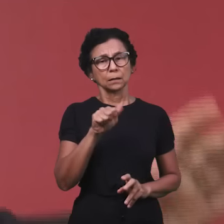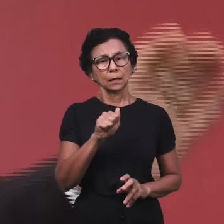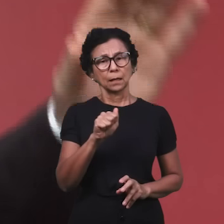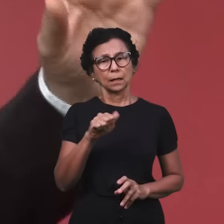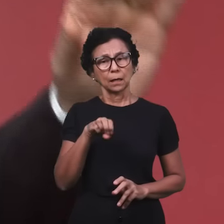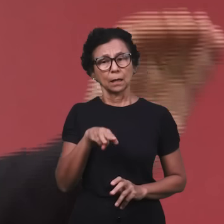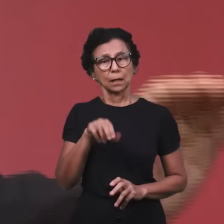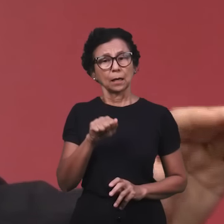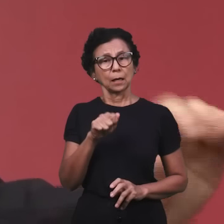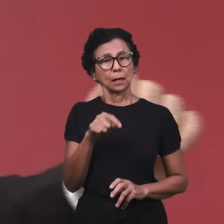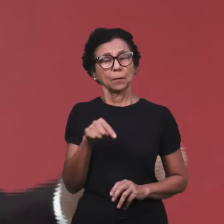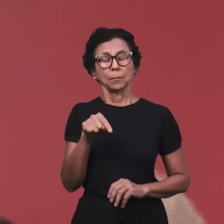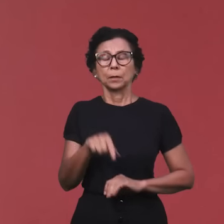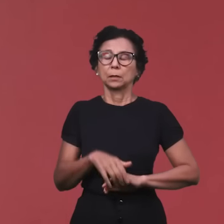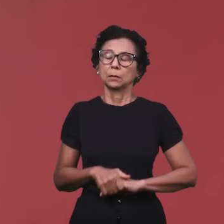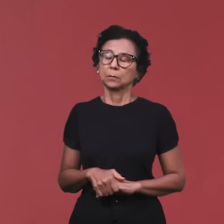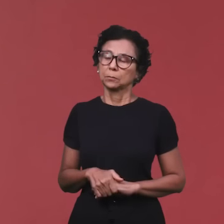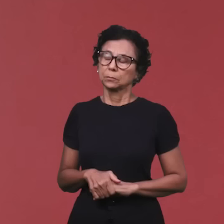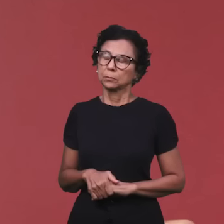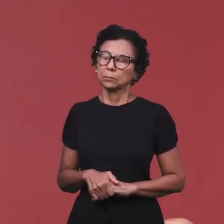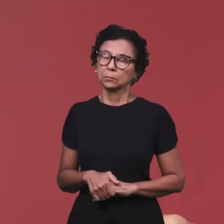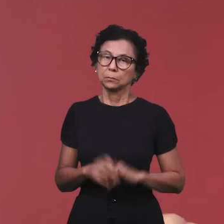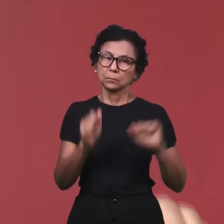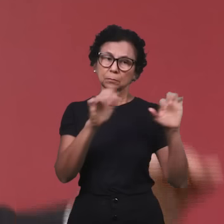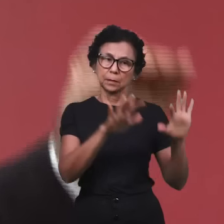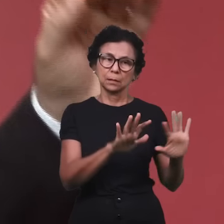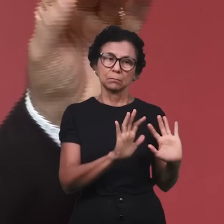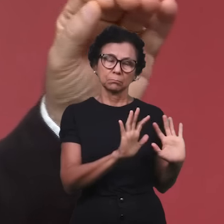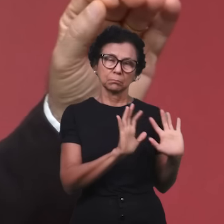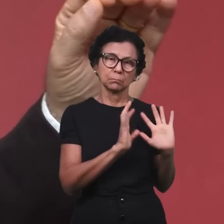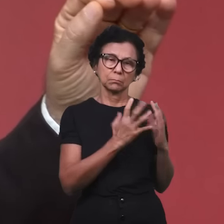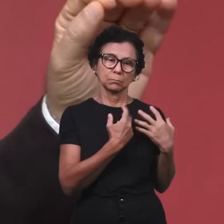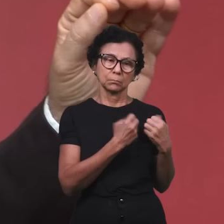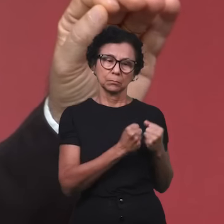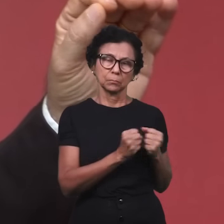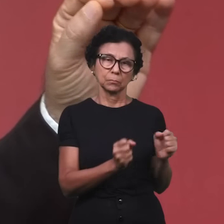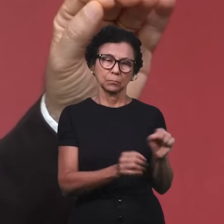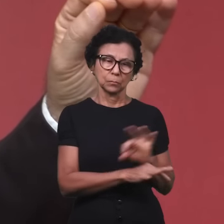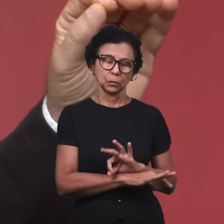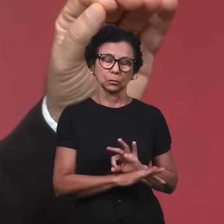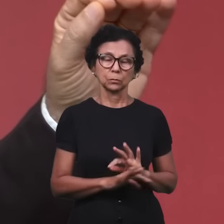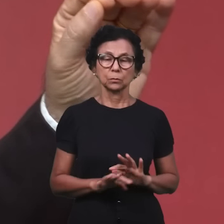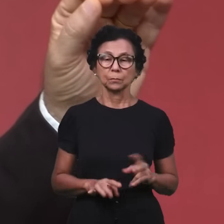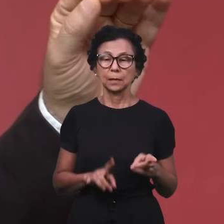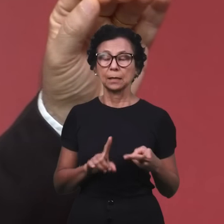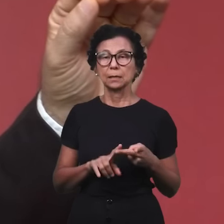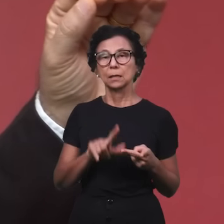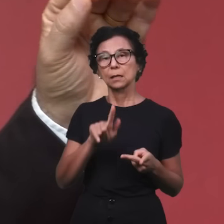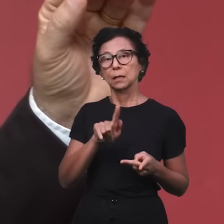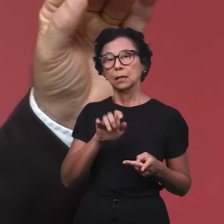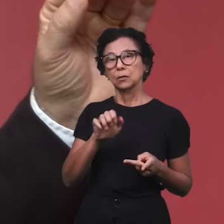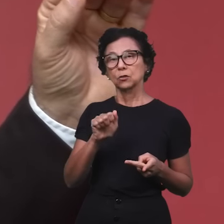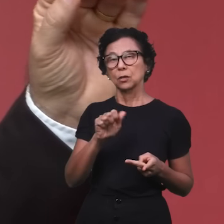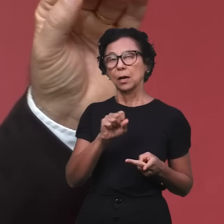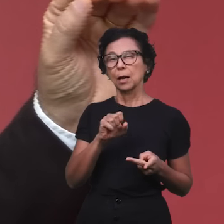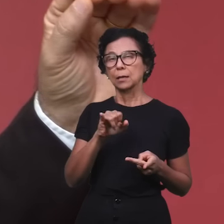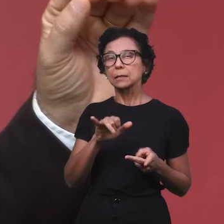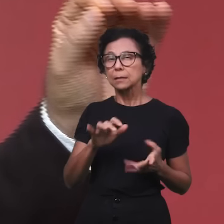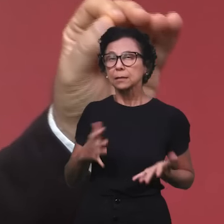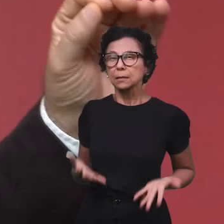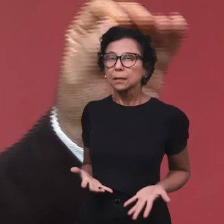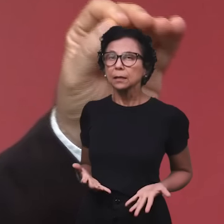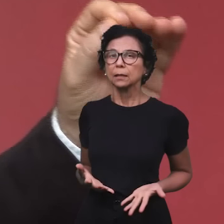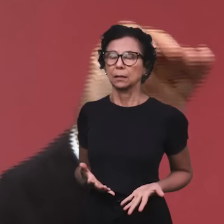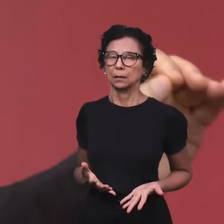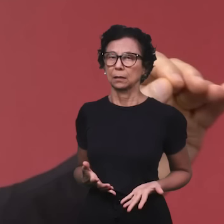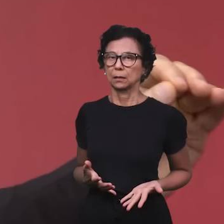bênção a ele, que ele definiu a vida dele. Agora, quando Geazi ele quis o seguinte, ele quis tirar proveito de uma